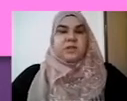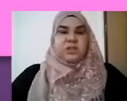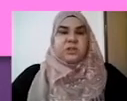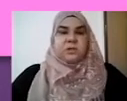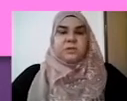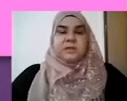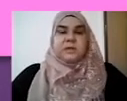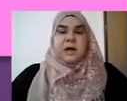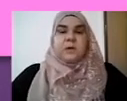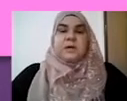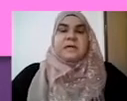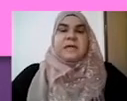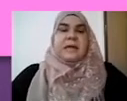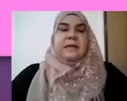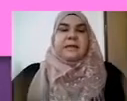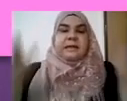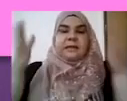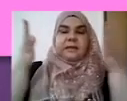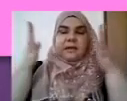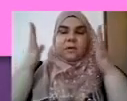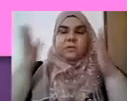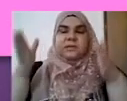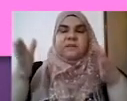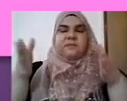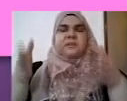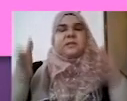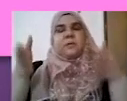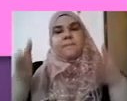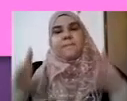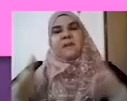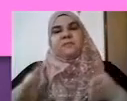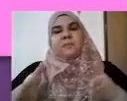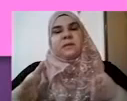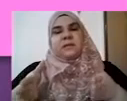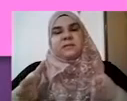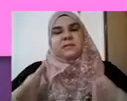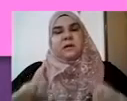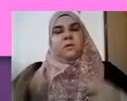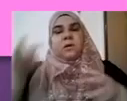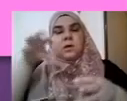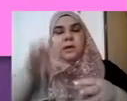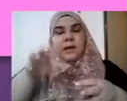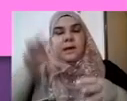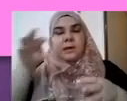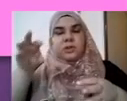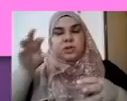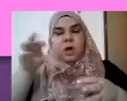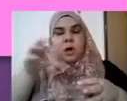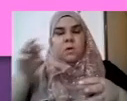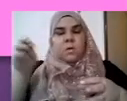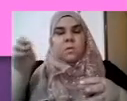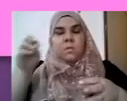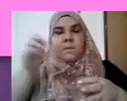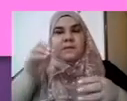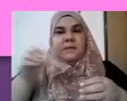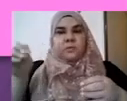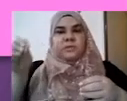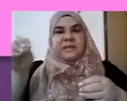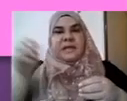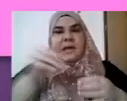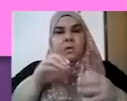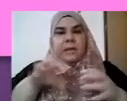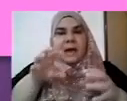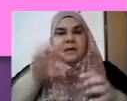muitos artigos, tal, e ela queria conseguir fazer uma pavimentação só com